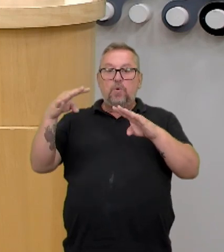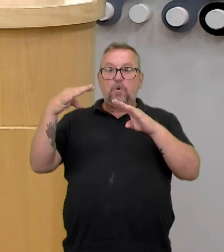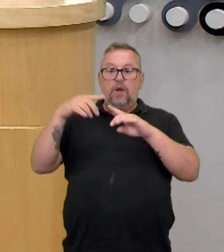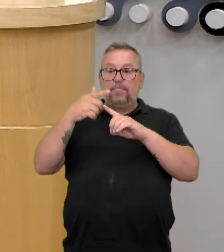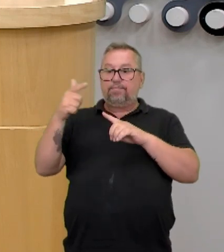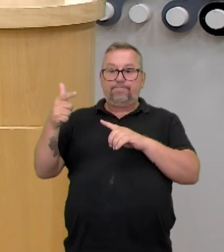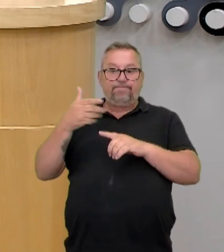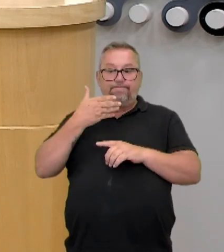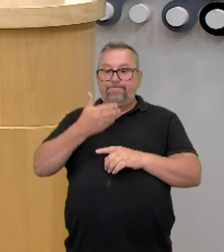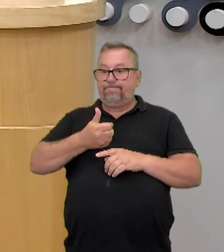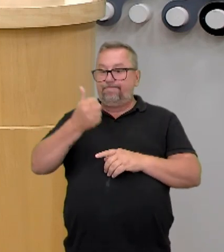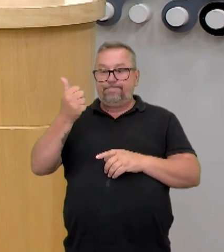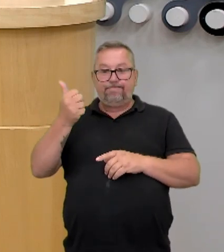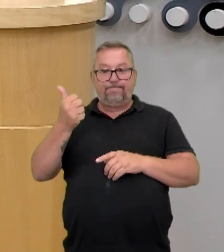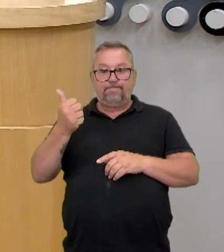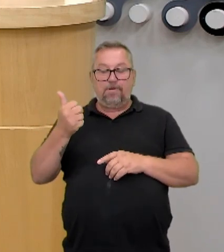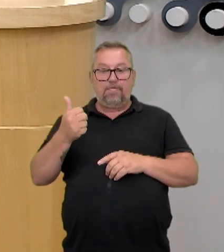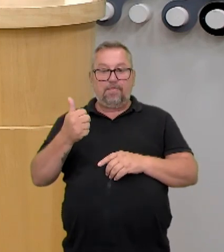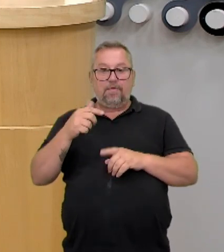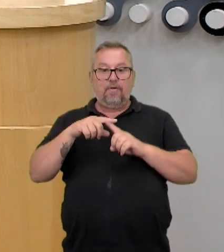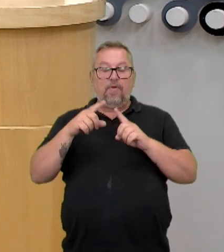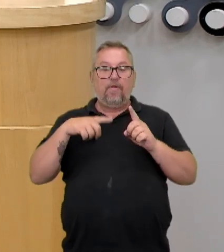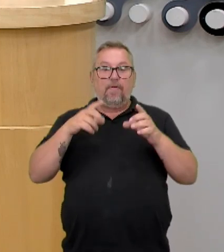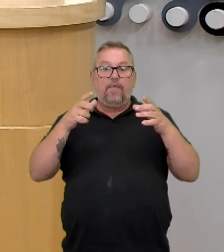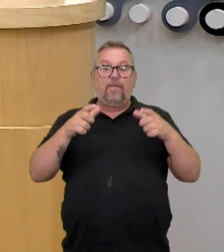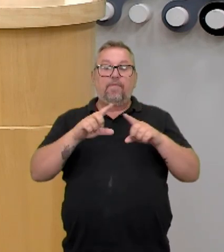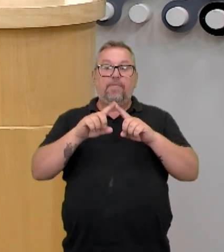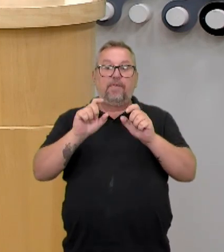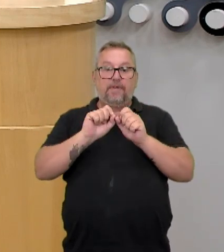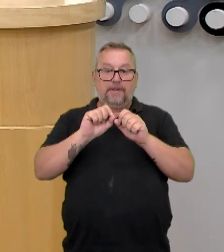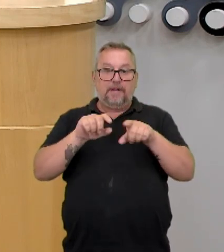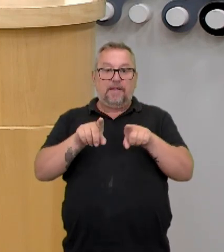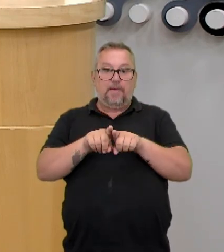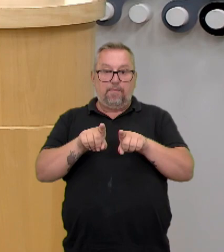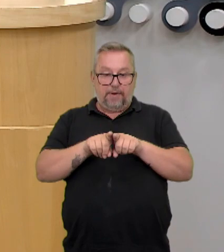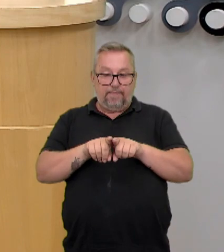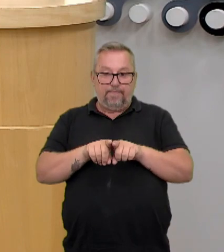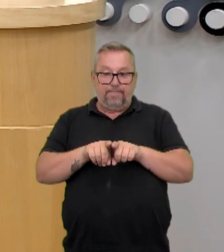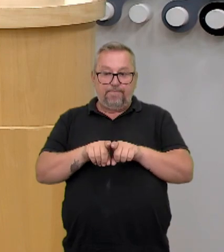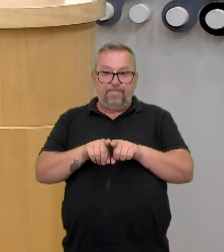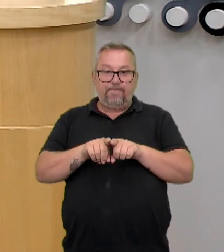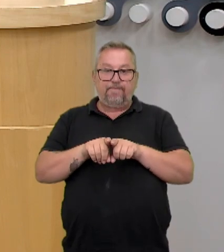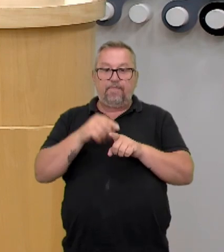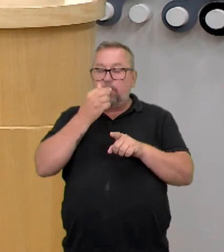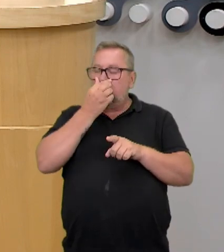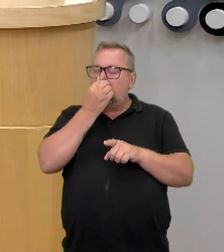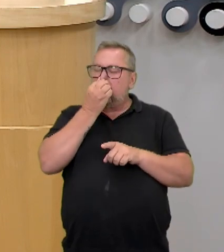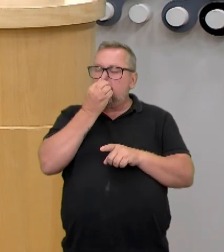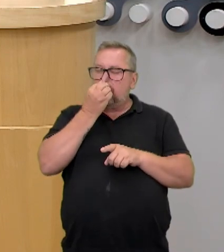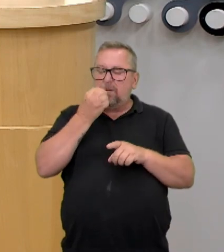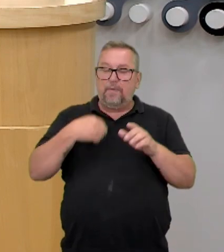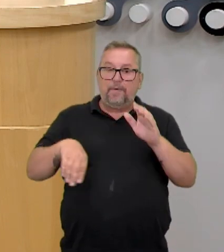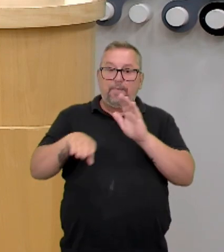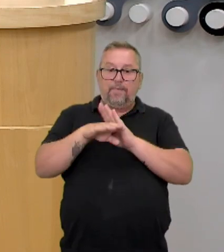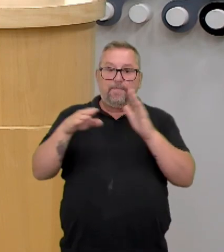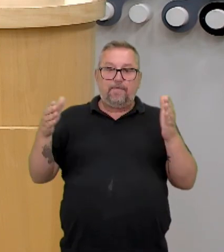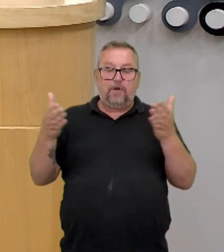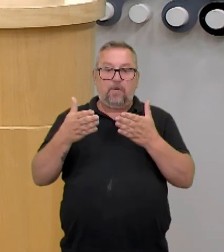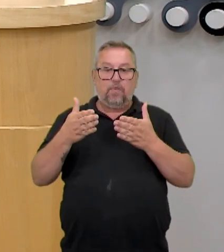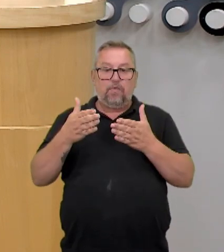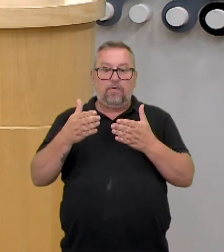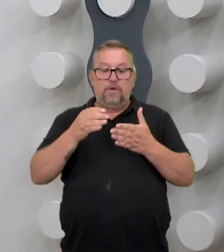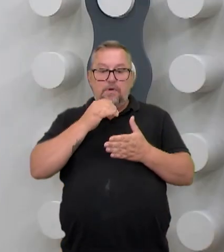mais ignorar. Exatamente. Né? E acaba dando esse espaço para eles também, e aí isso chega, por exemplo, você vê hoje o crescimento